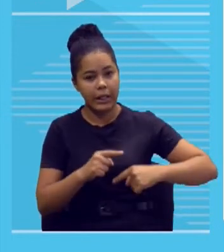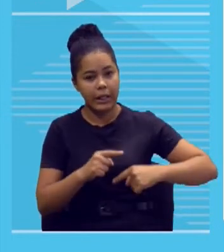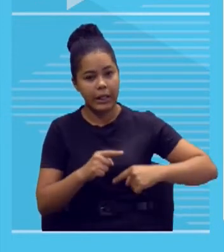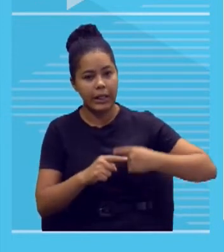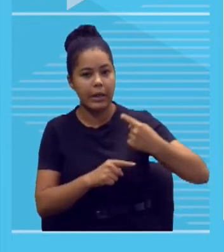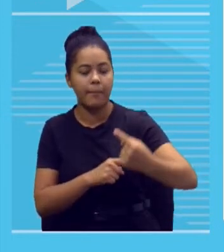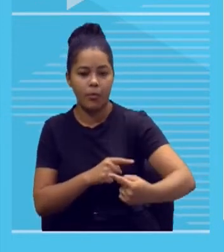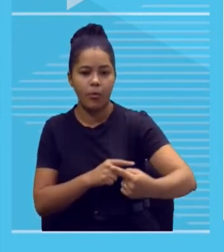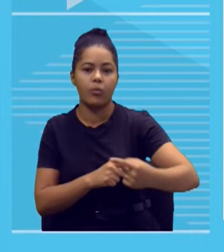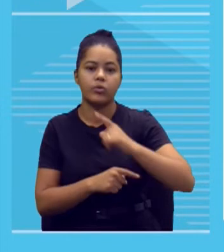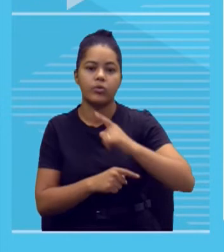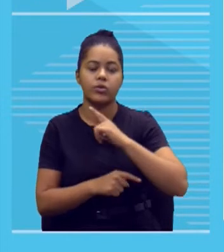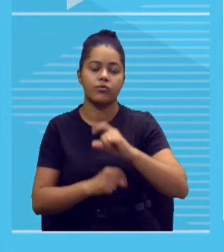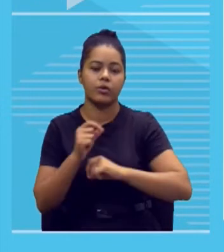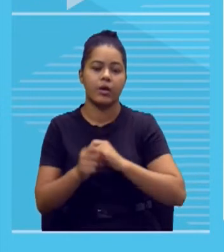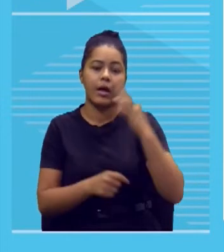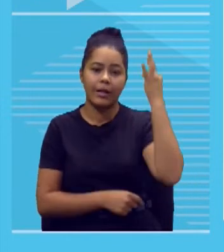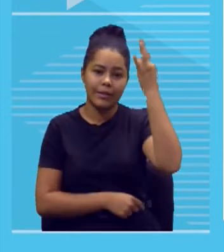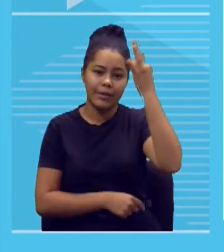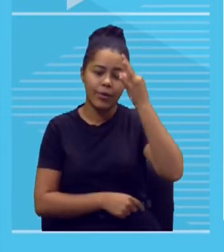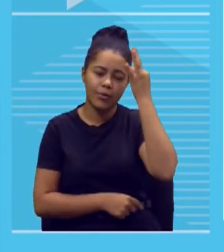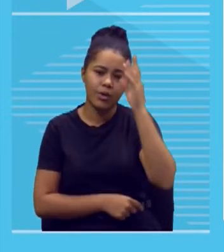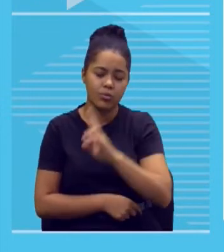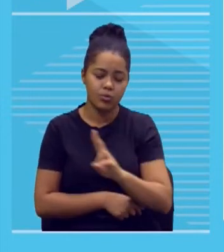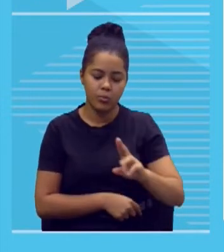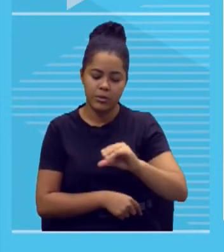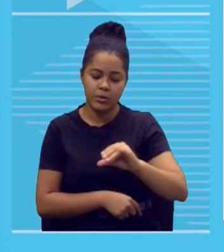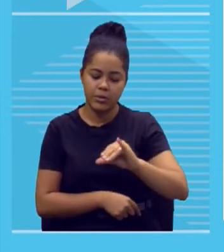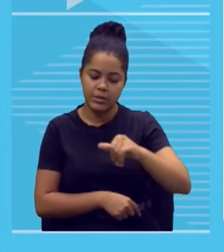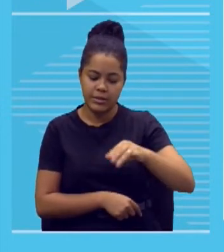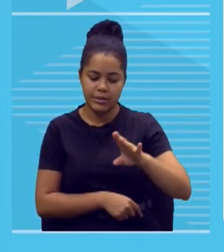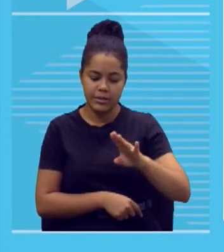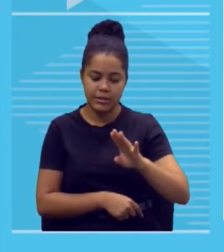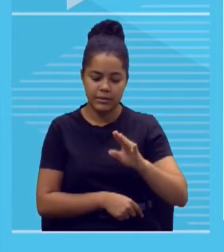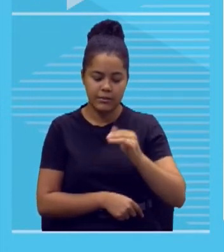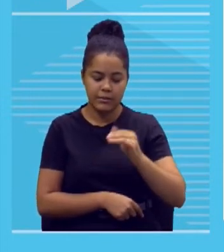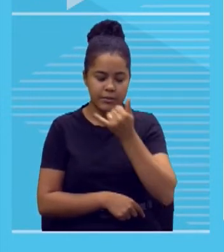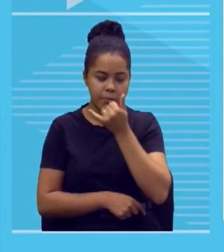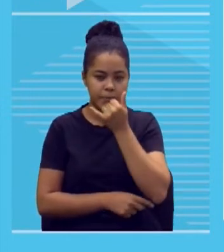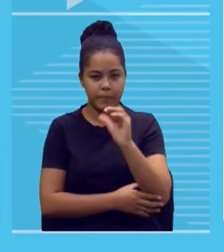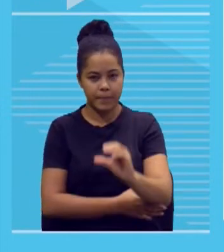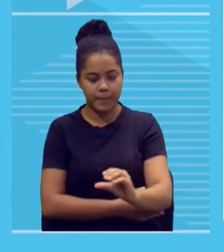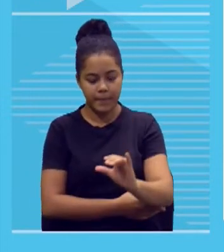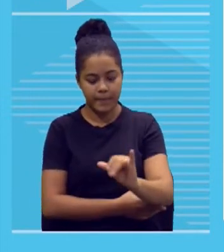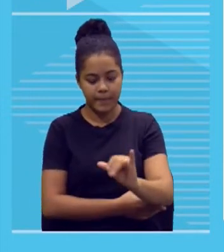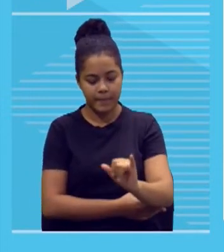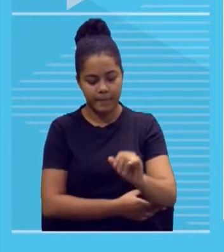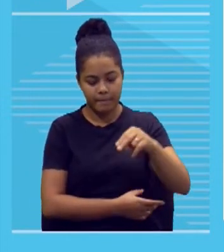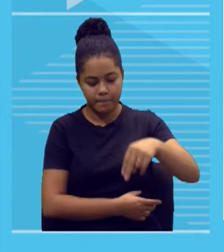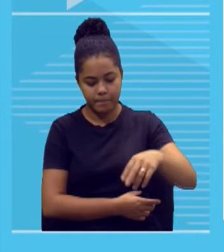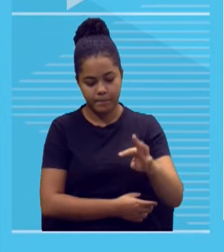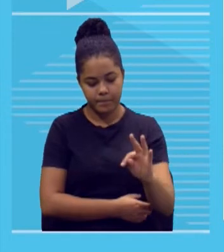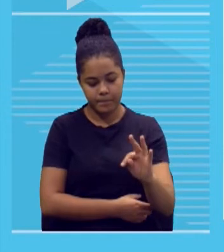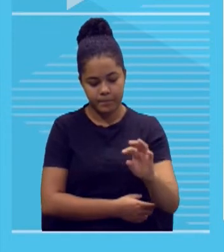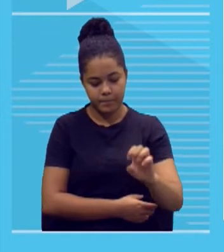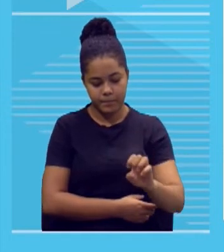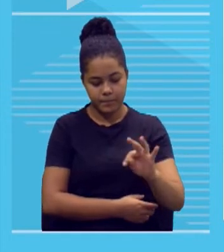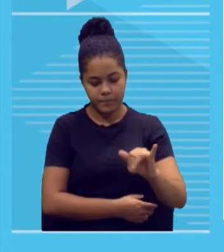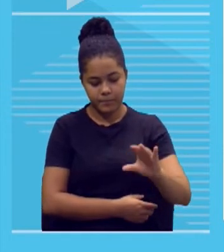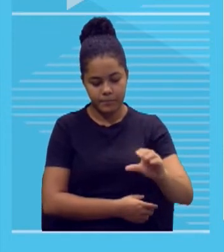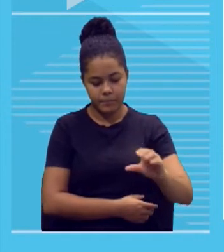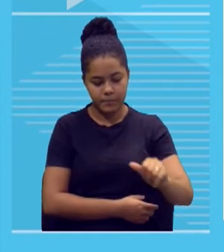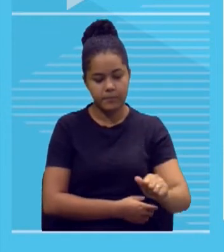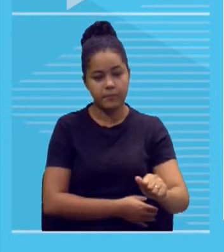ou neodarwinismo da teoria sintética da evolução e a gente viu que foi o